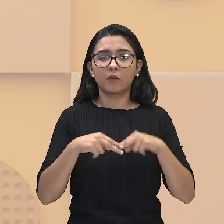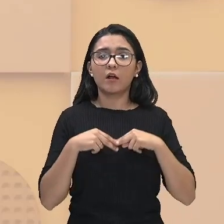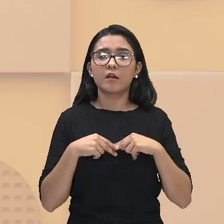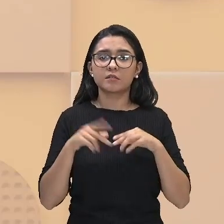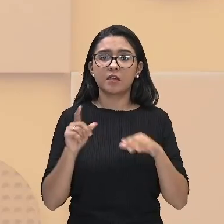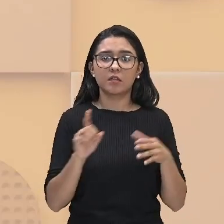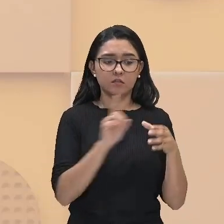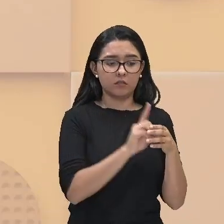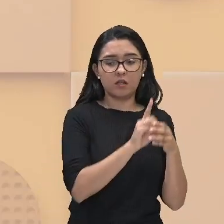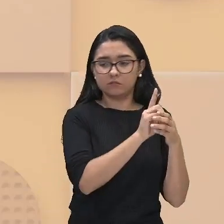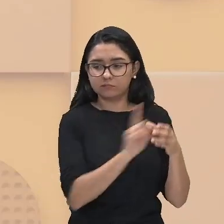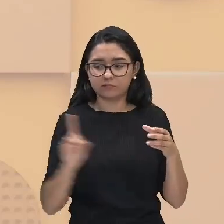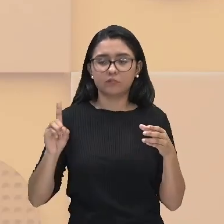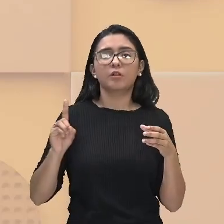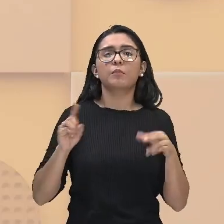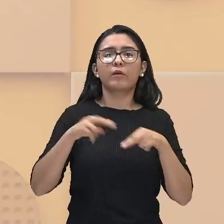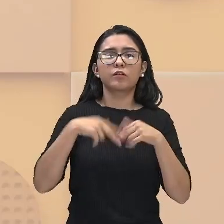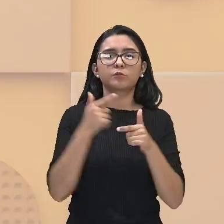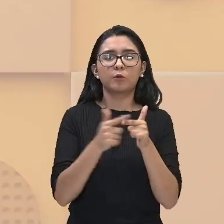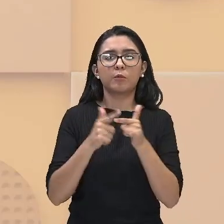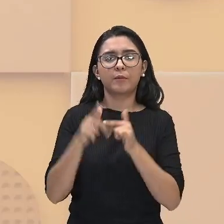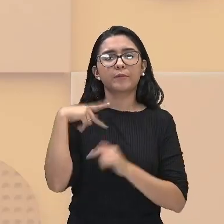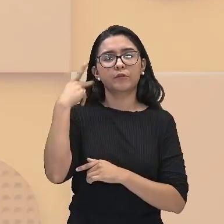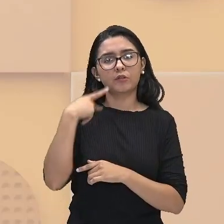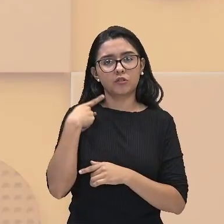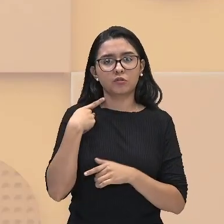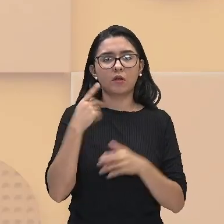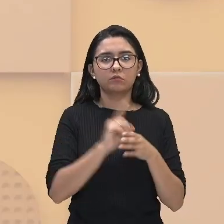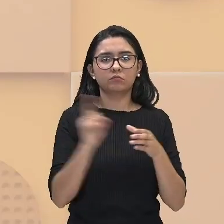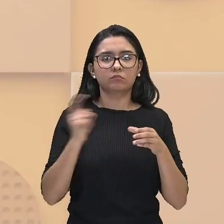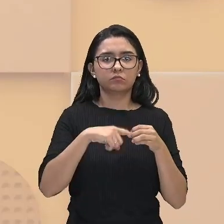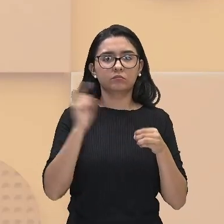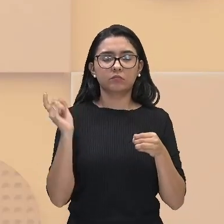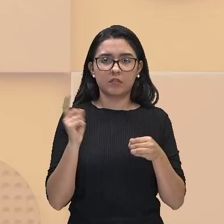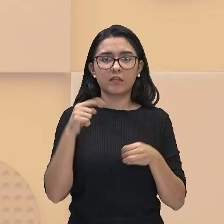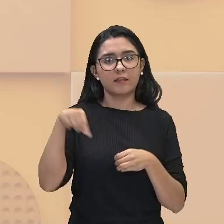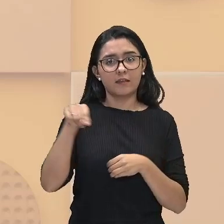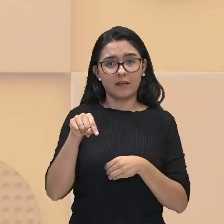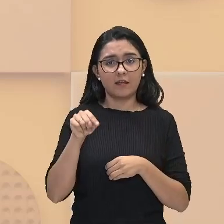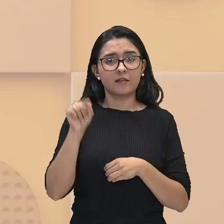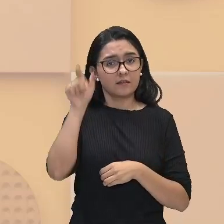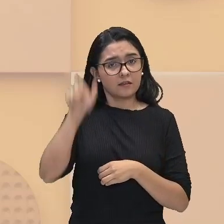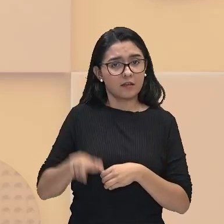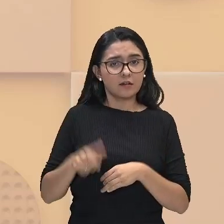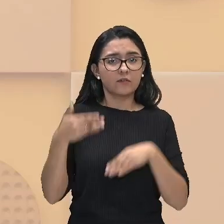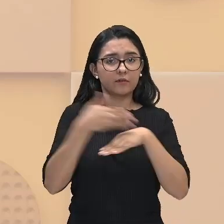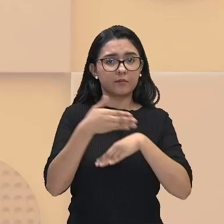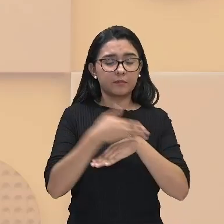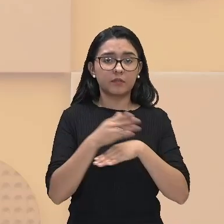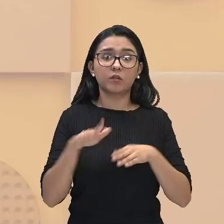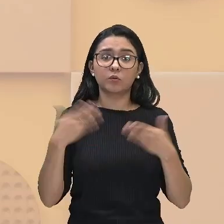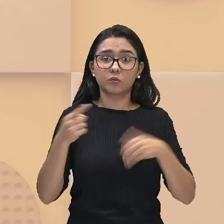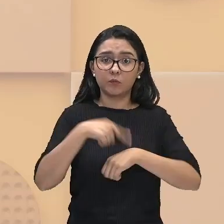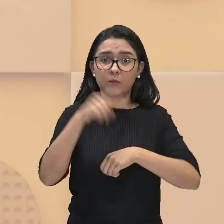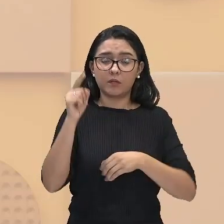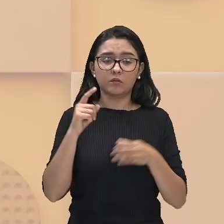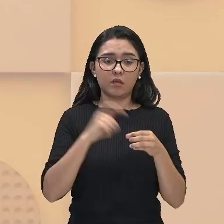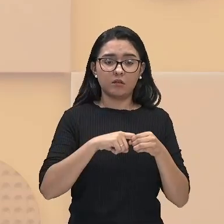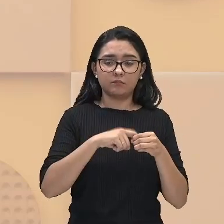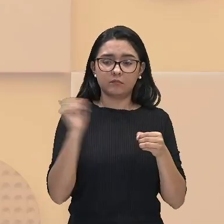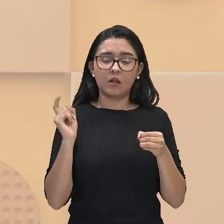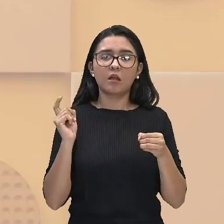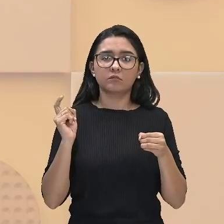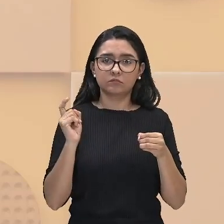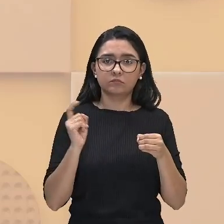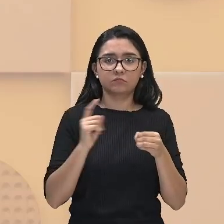exilado por conta de questões políticas em que ele estava envolvido, e quando ele foi exilado, ele foi expulso da sua